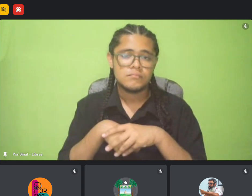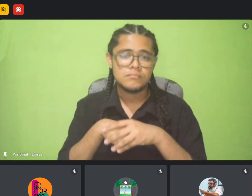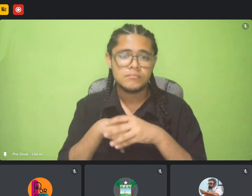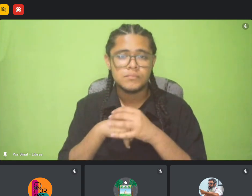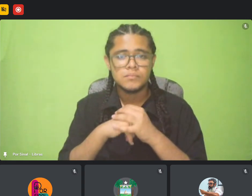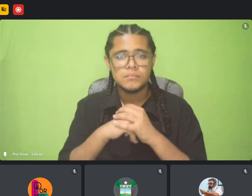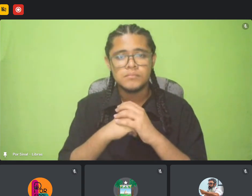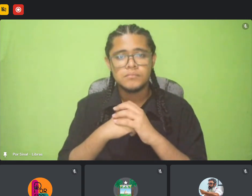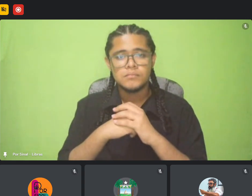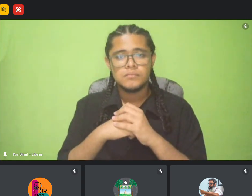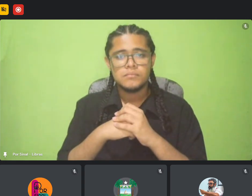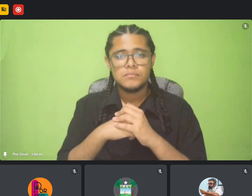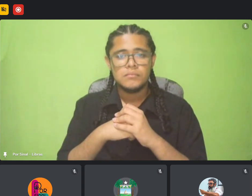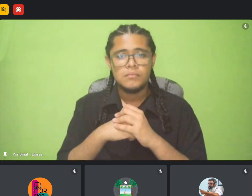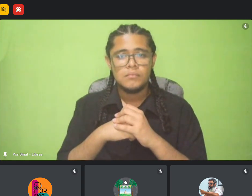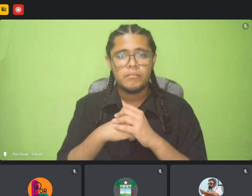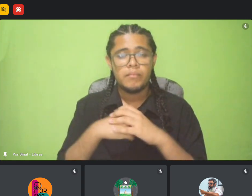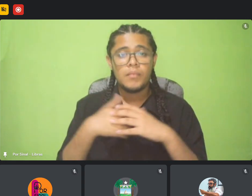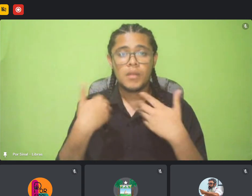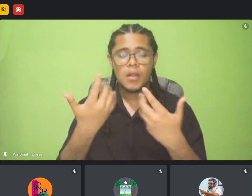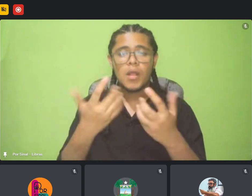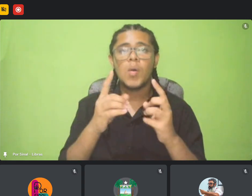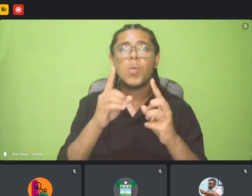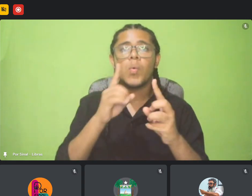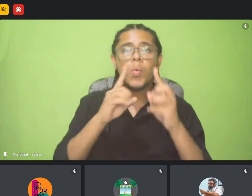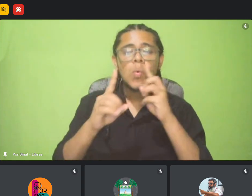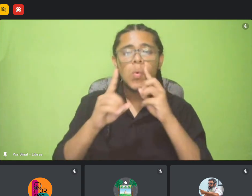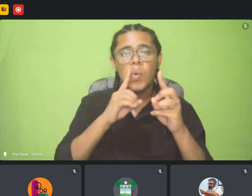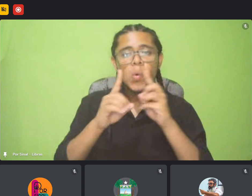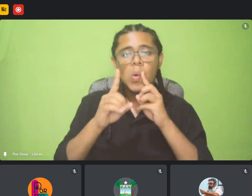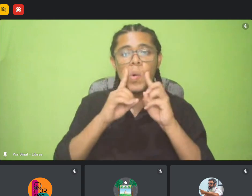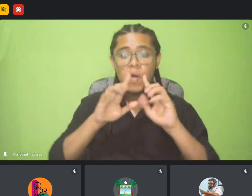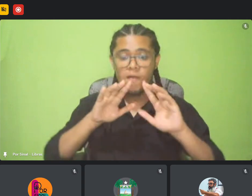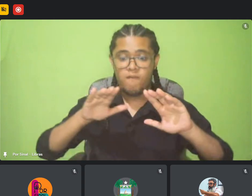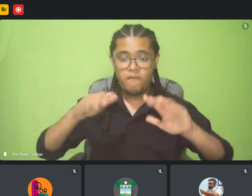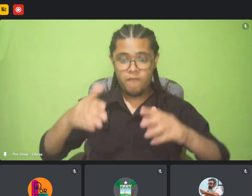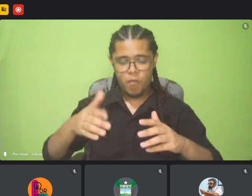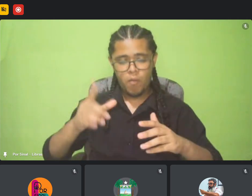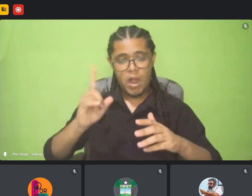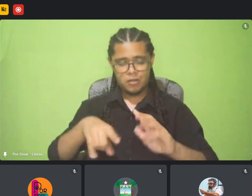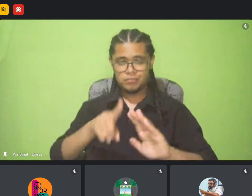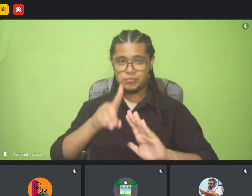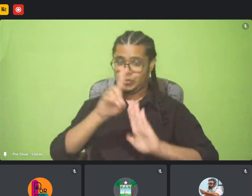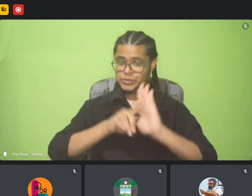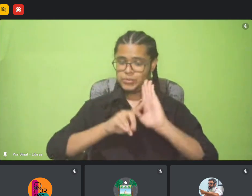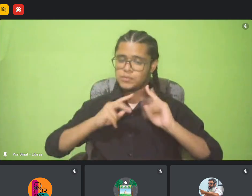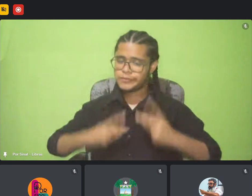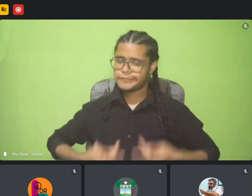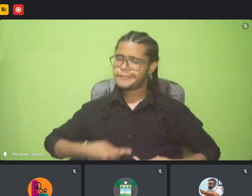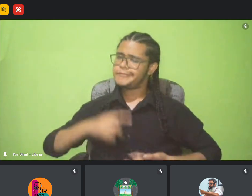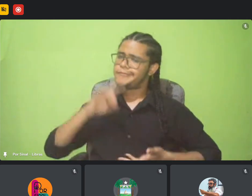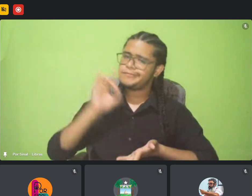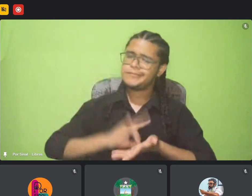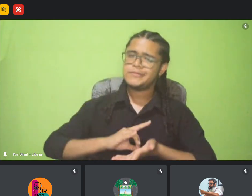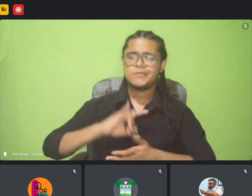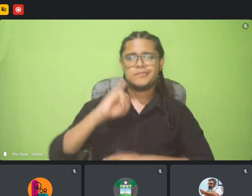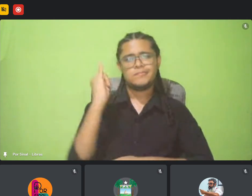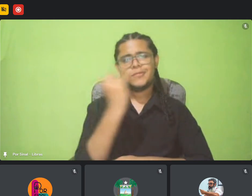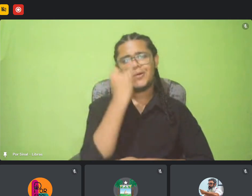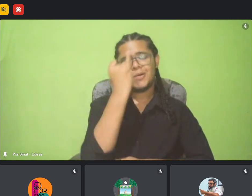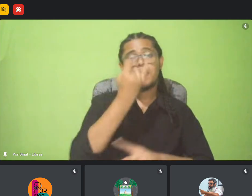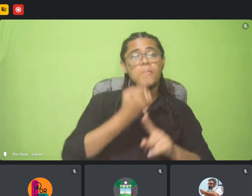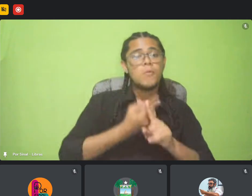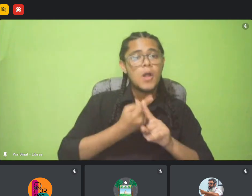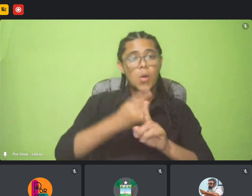Bom, o diálogo específico com os direitos humanos é muito importante, já que os direitos humanos perpassam